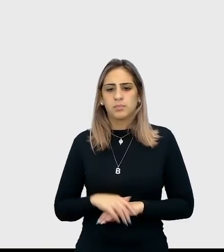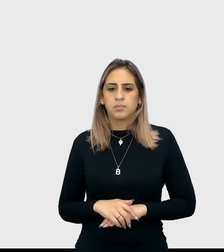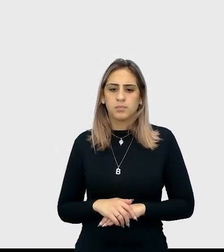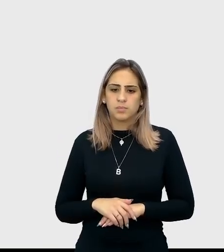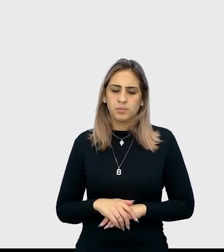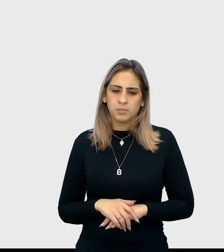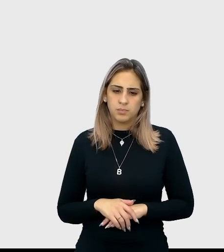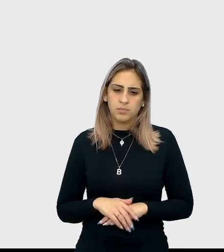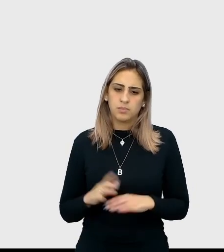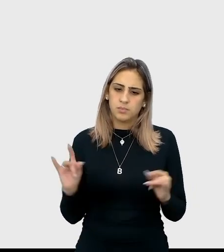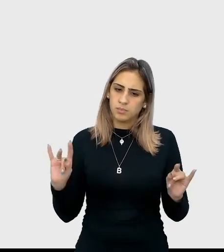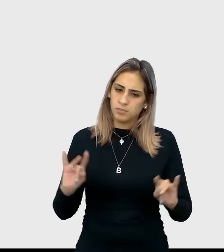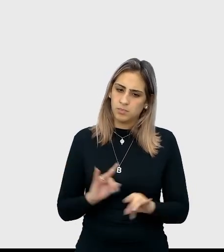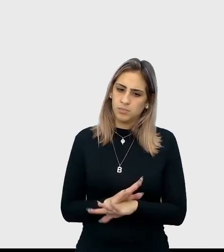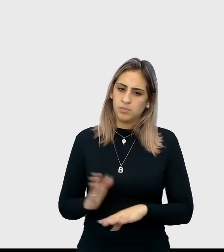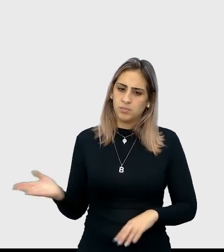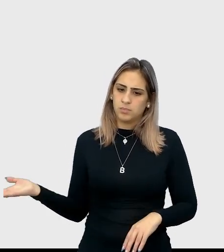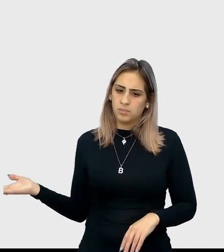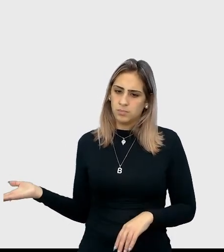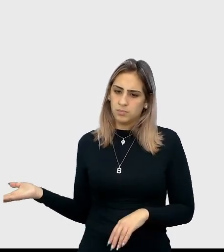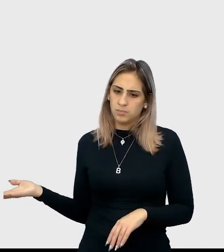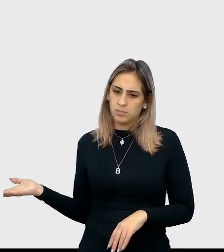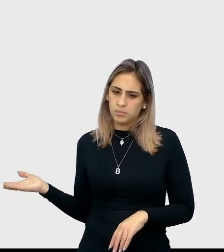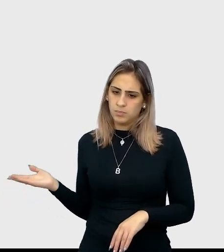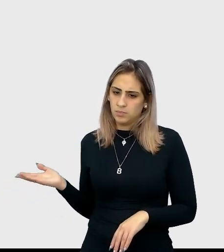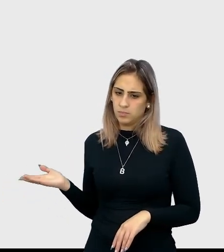364.995,87. Tá aí, ó, o nosso saldo devedor,